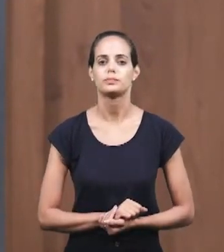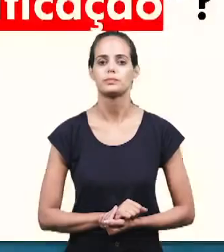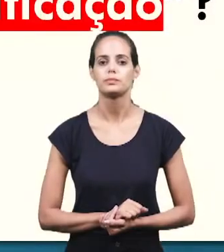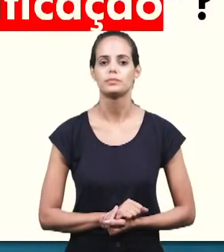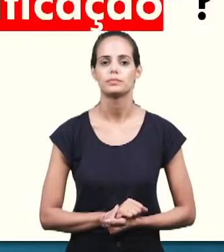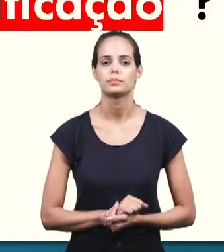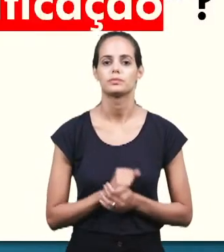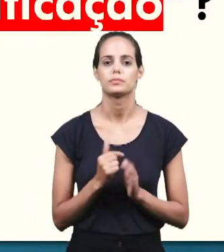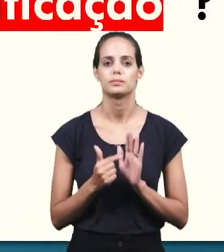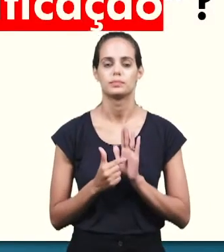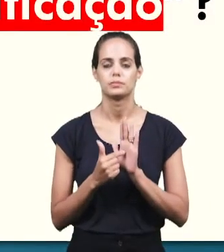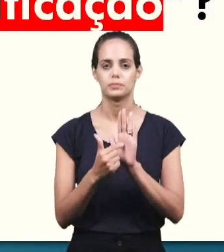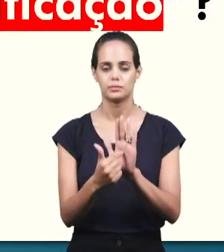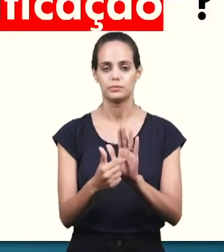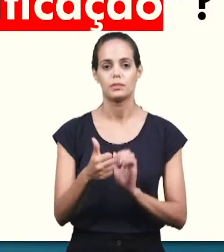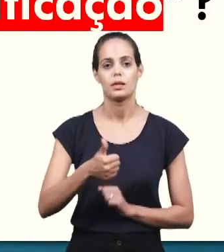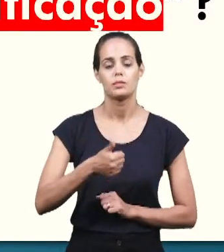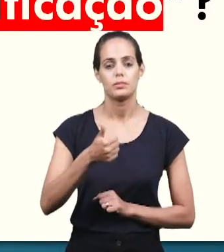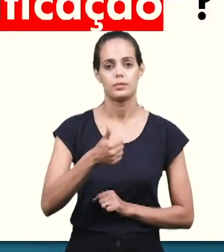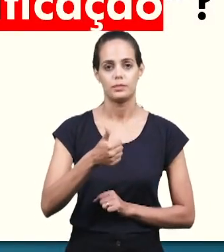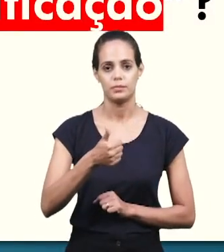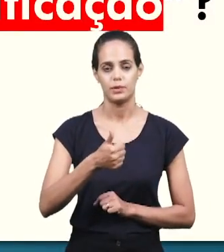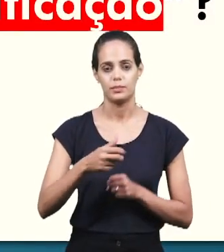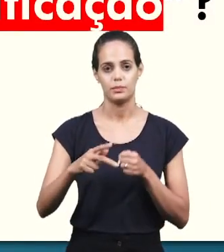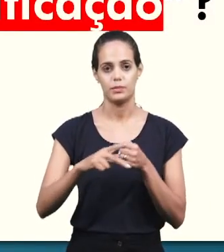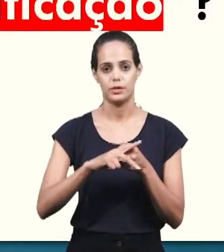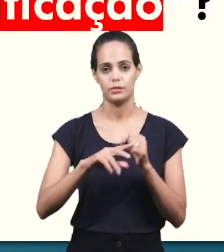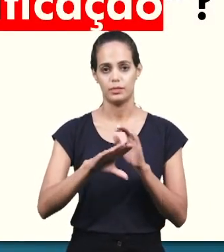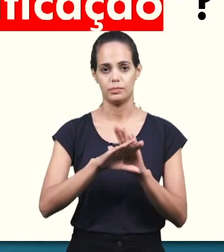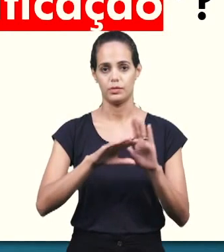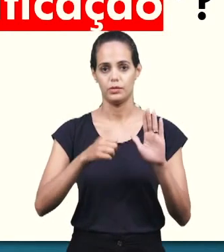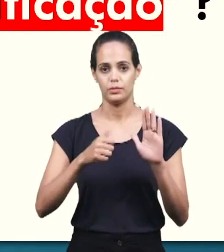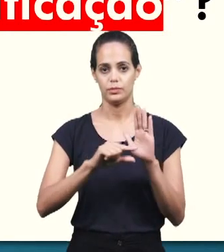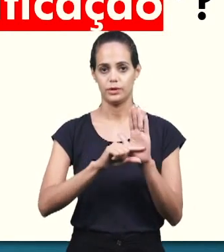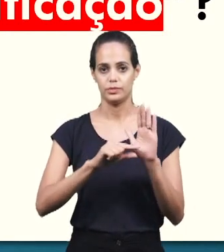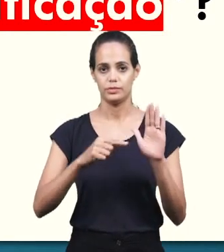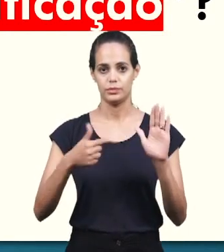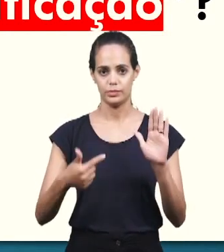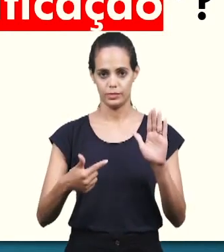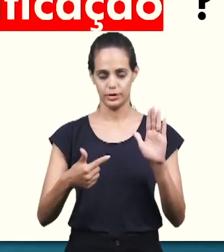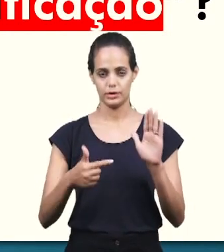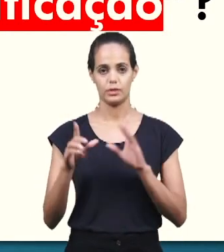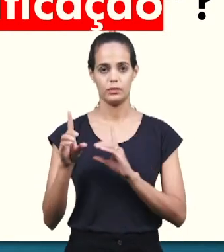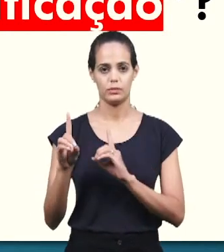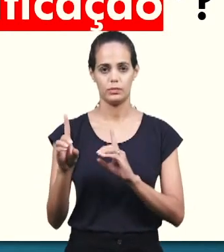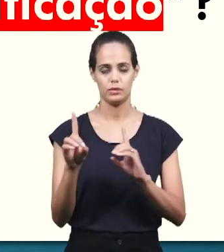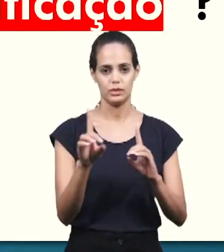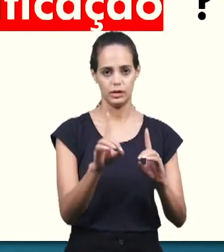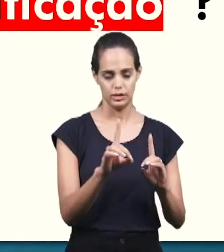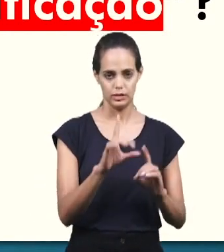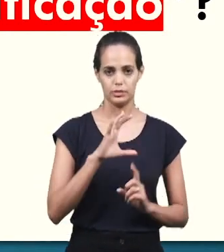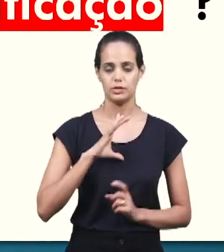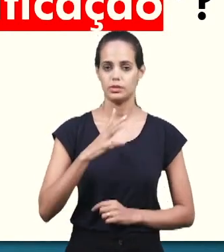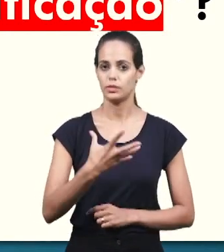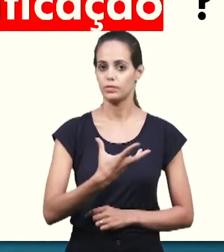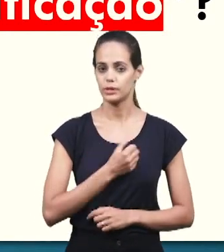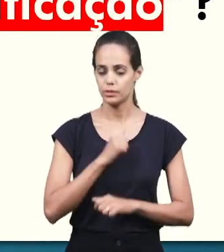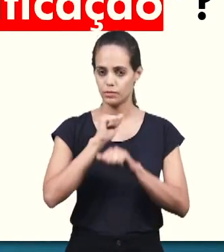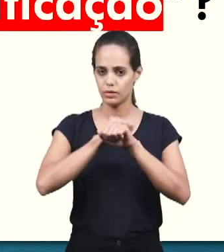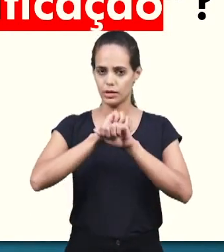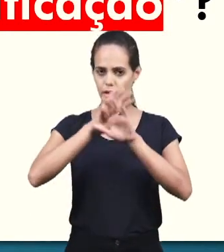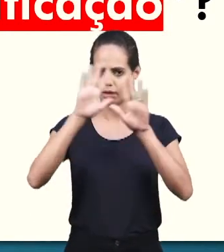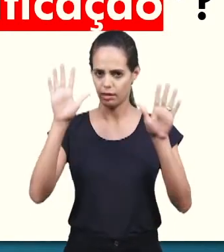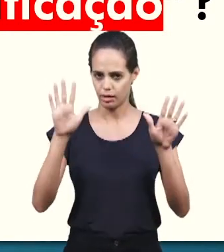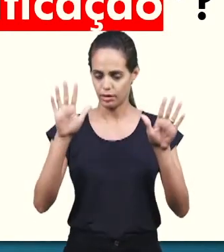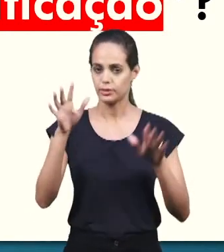diz assim: em 1 Pedro capítulo 1 verso 2, a doutrina de salvação está bem clara, isso é